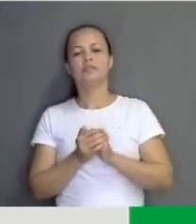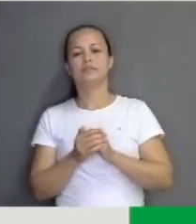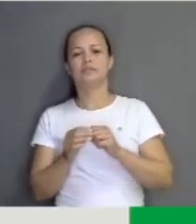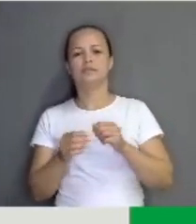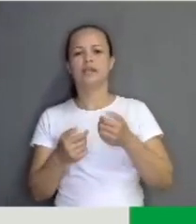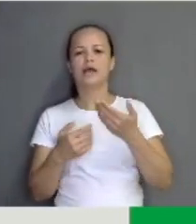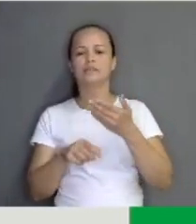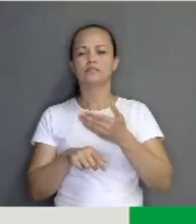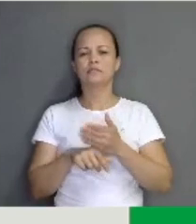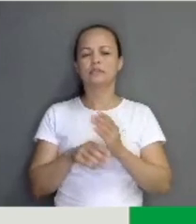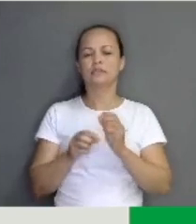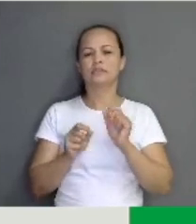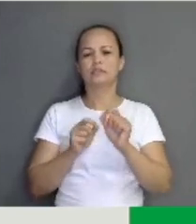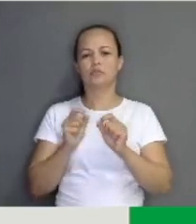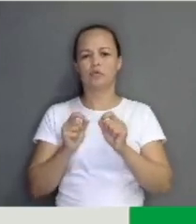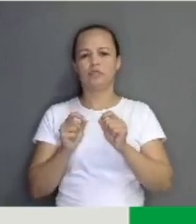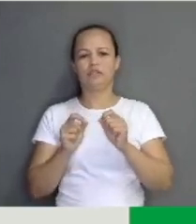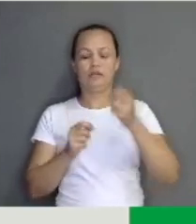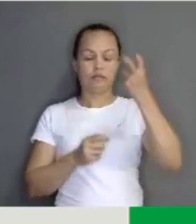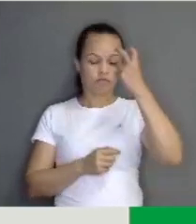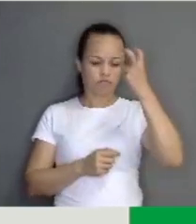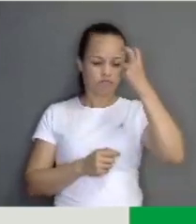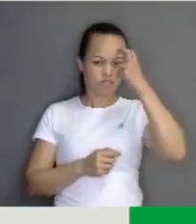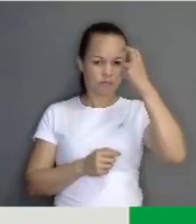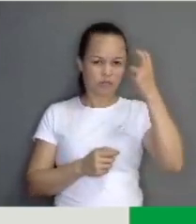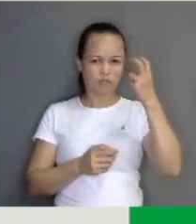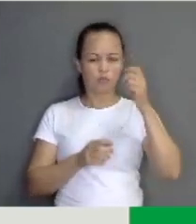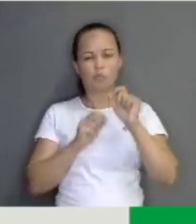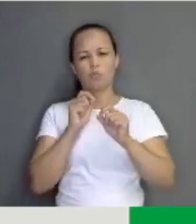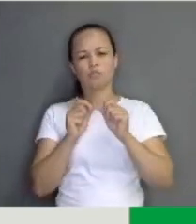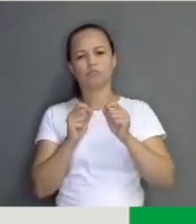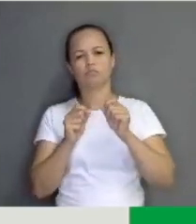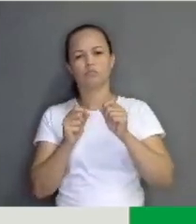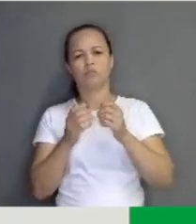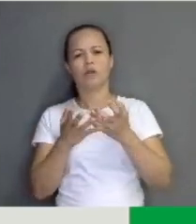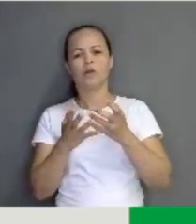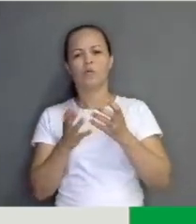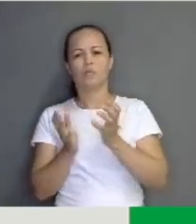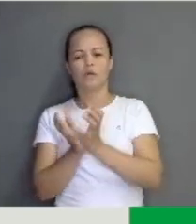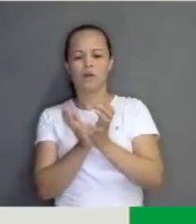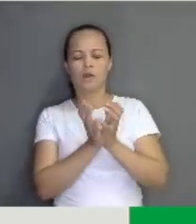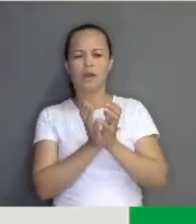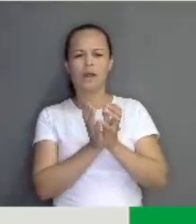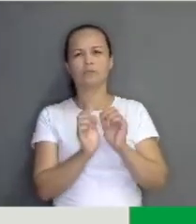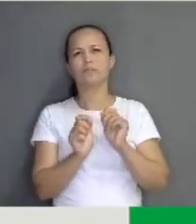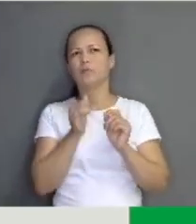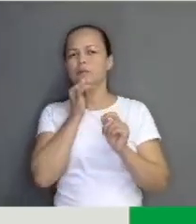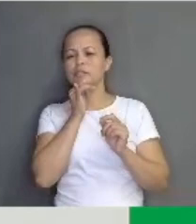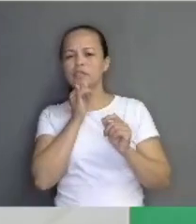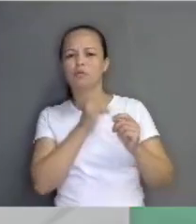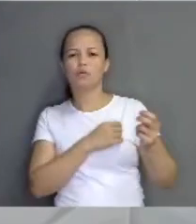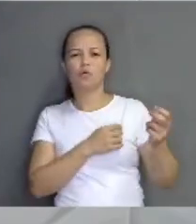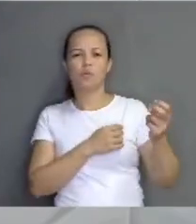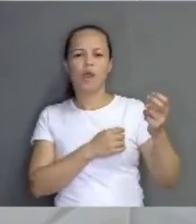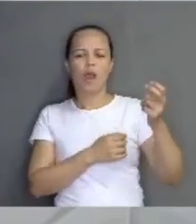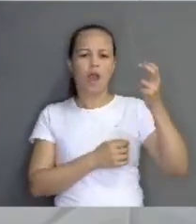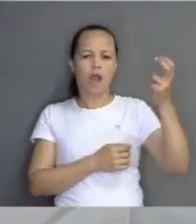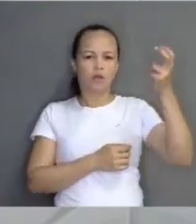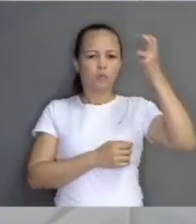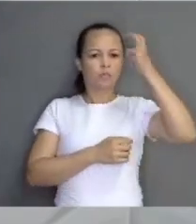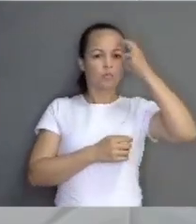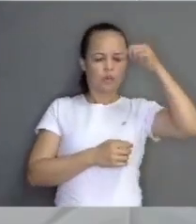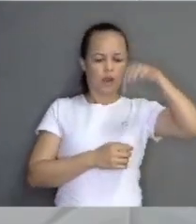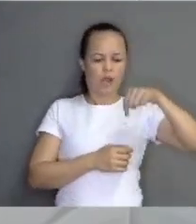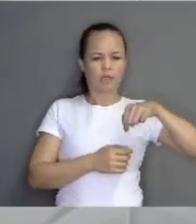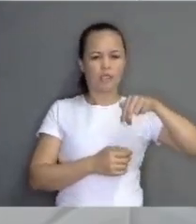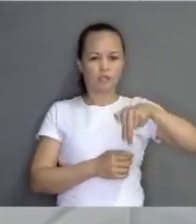cultural. Não é verdade? A nossa cultura aqui do Nordeste é igual à cultura de um outro estado? É igual à cultura